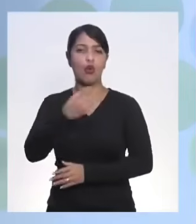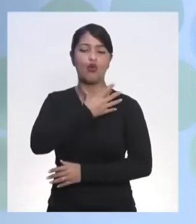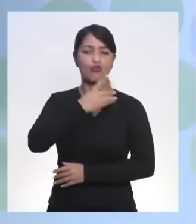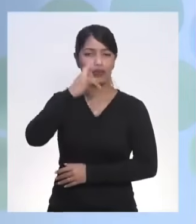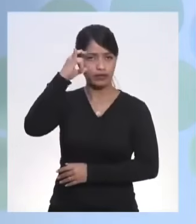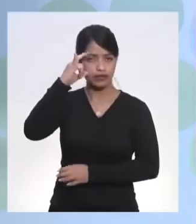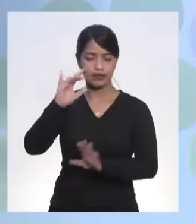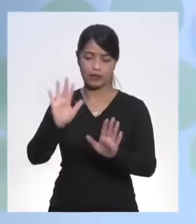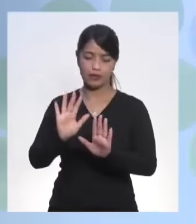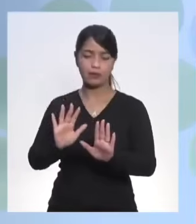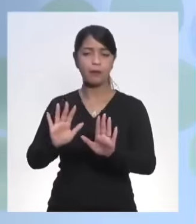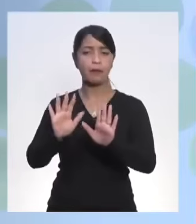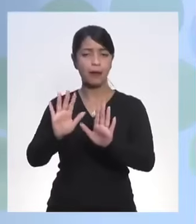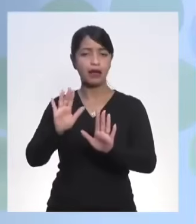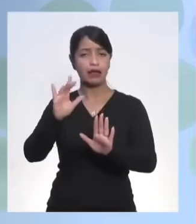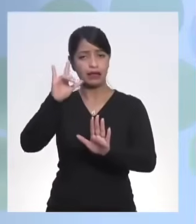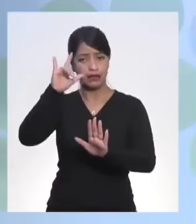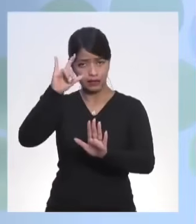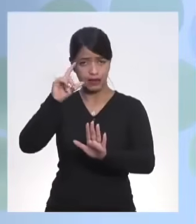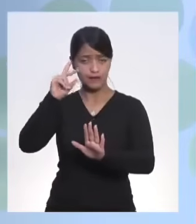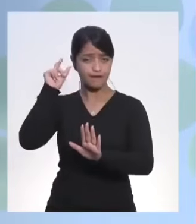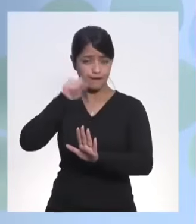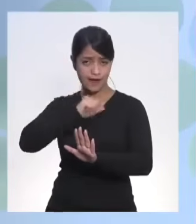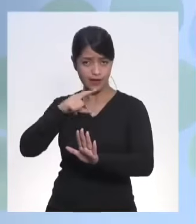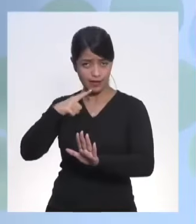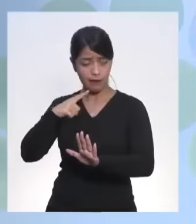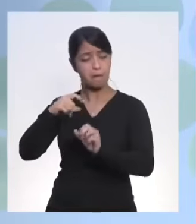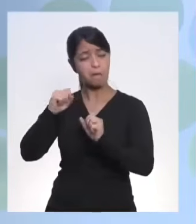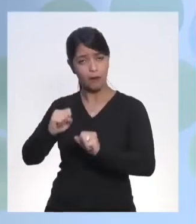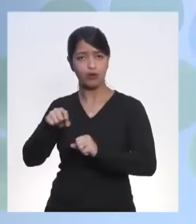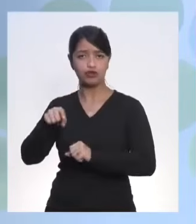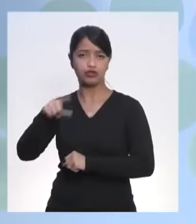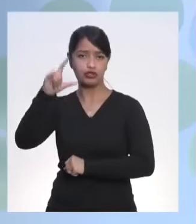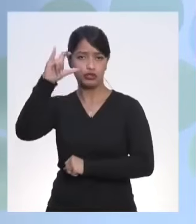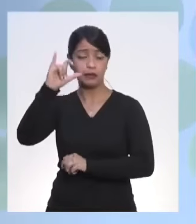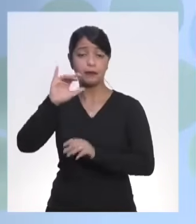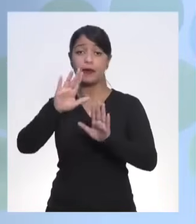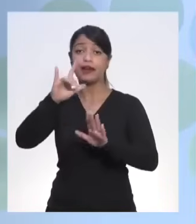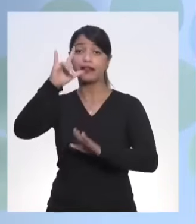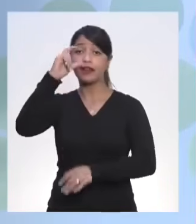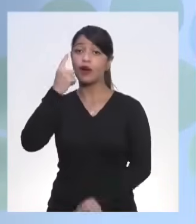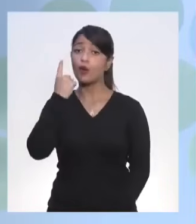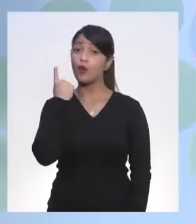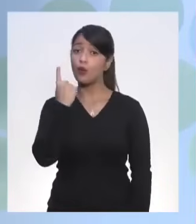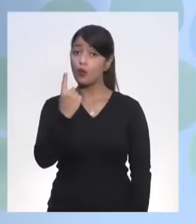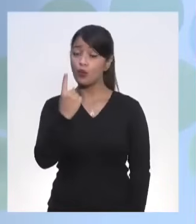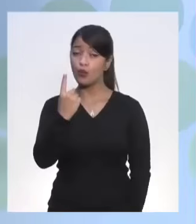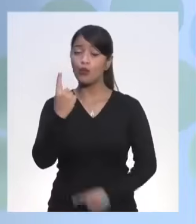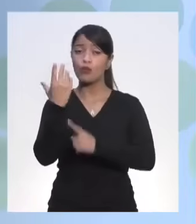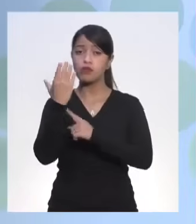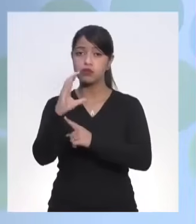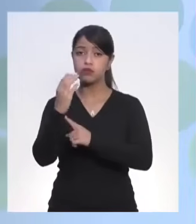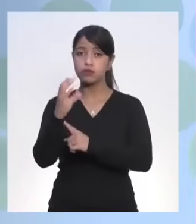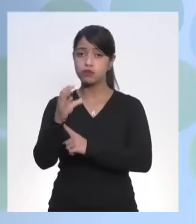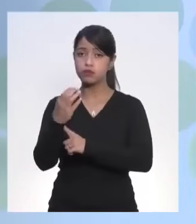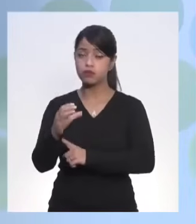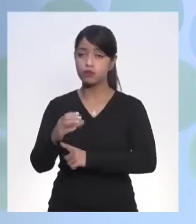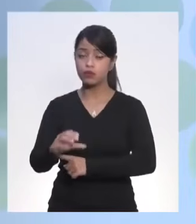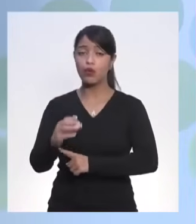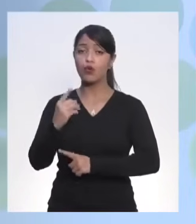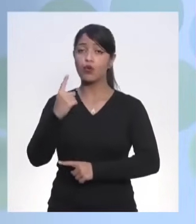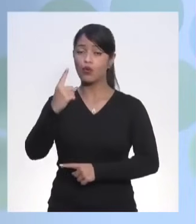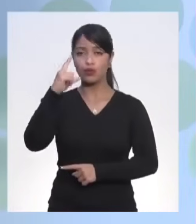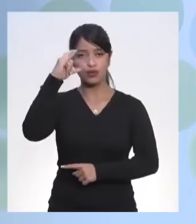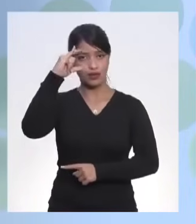por equipe. Então, você, dentro daquele Instagram, colocará lá todos os posts, né, relacionados às imagens